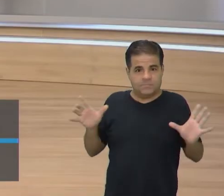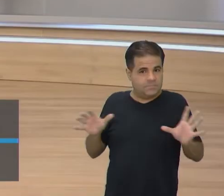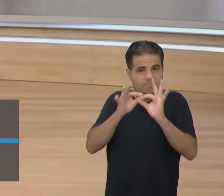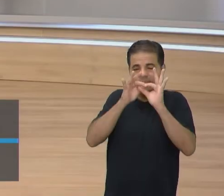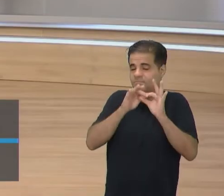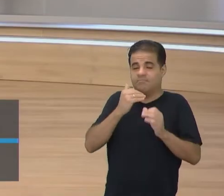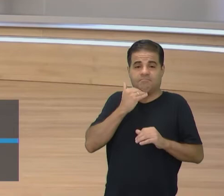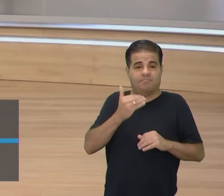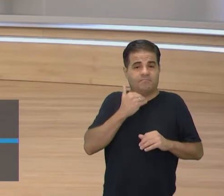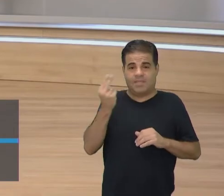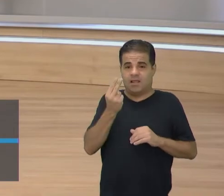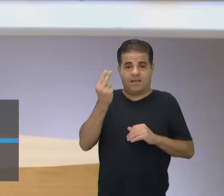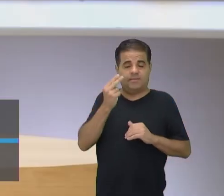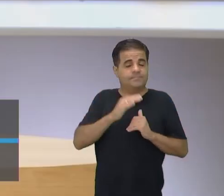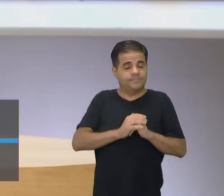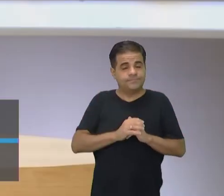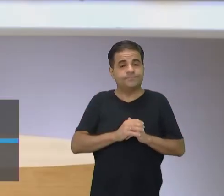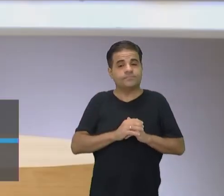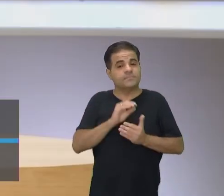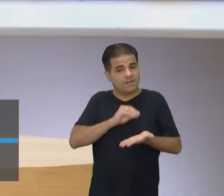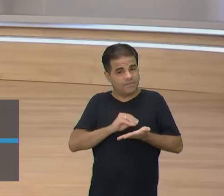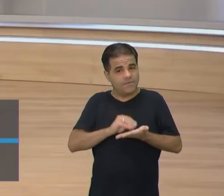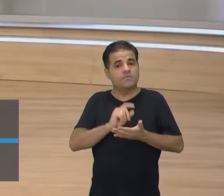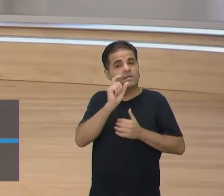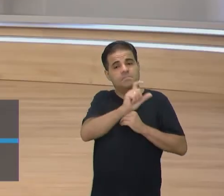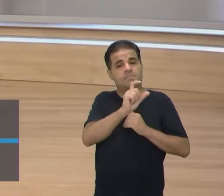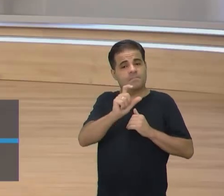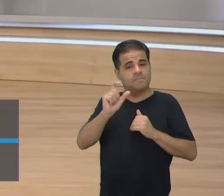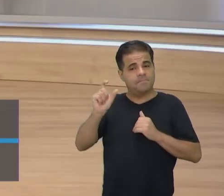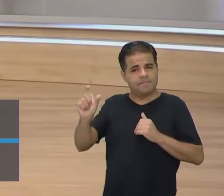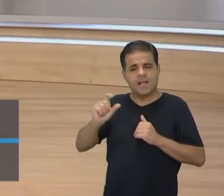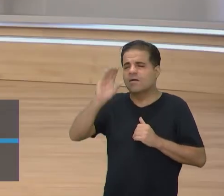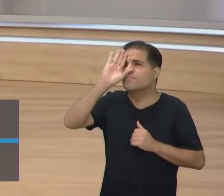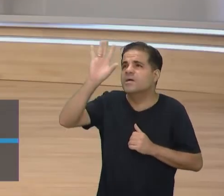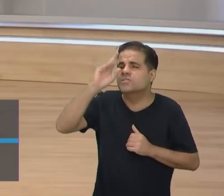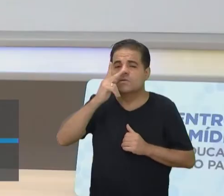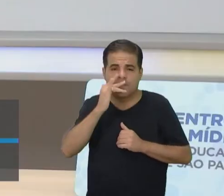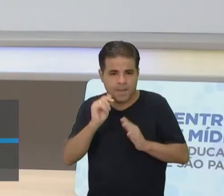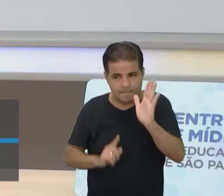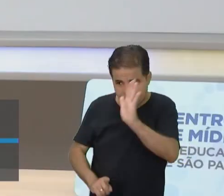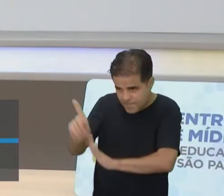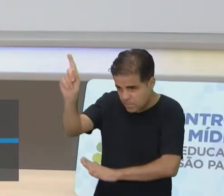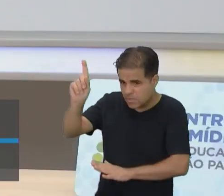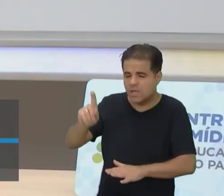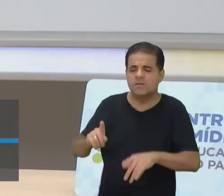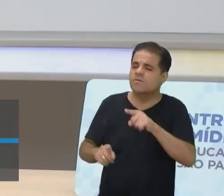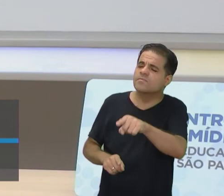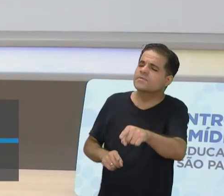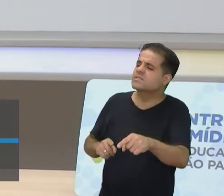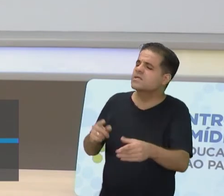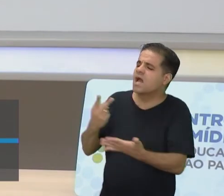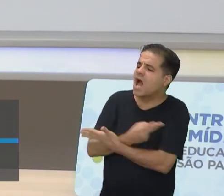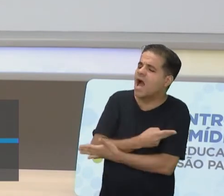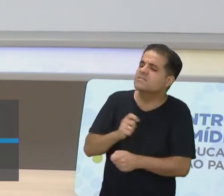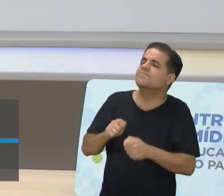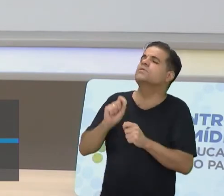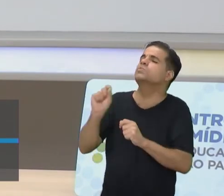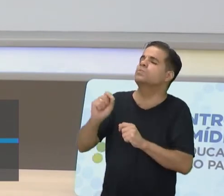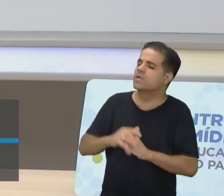então, na verdade. Não, na verdade, é a falta de palavras. Tipo, imagina o pai dele perguntando, o que você fez de errado? E ele...